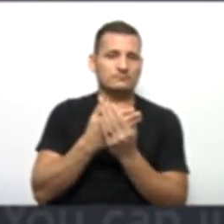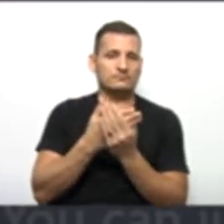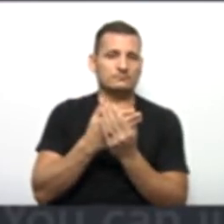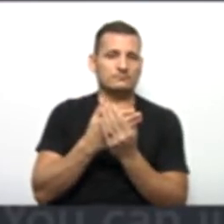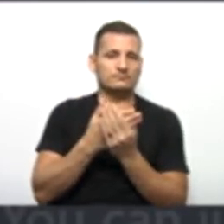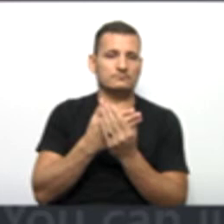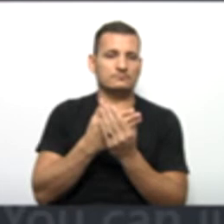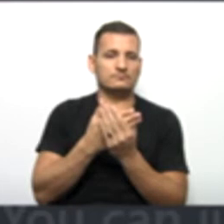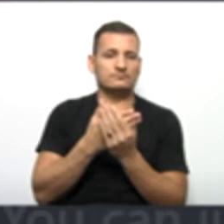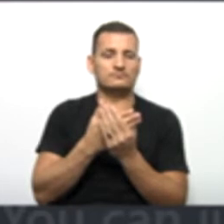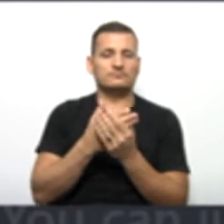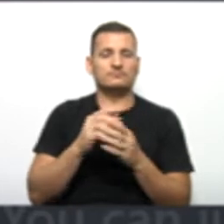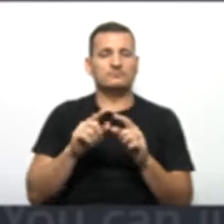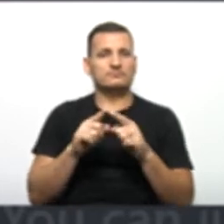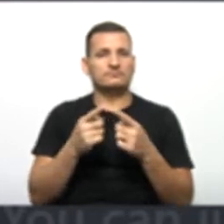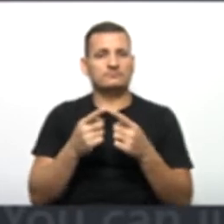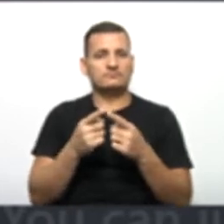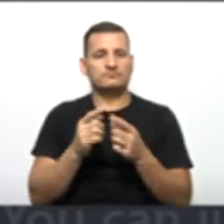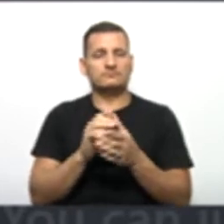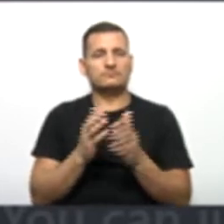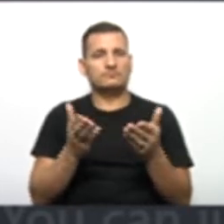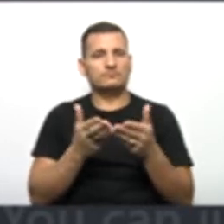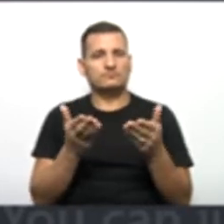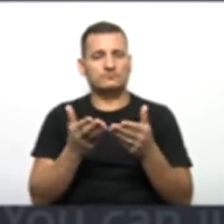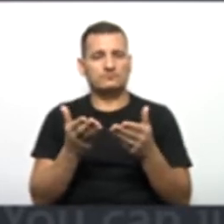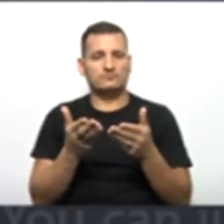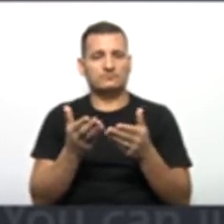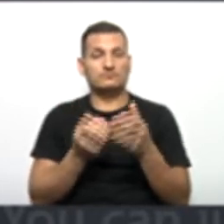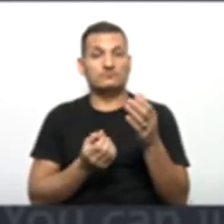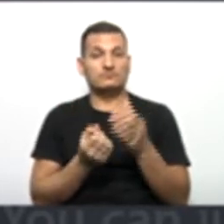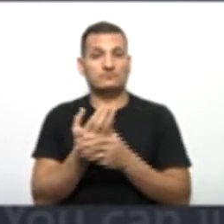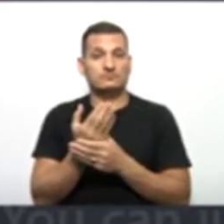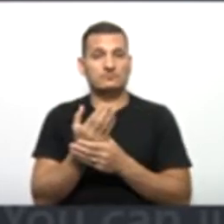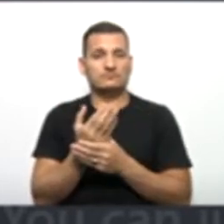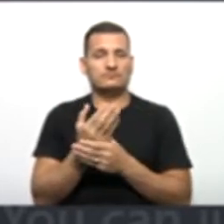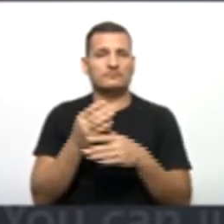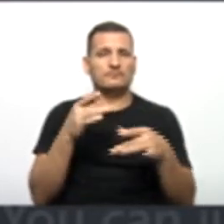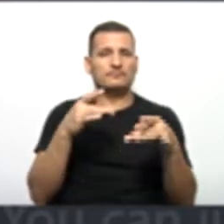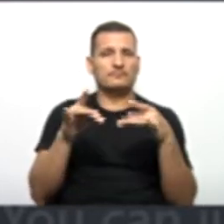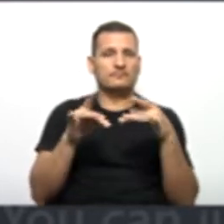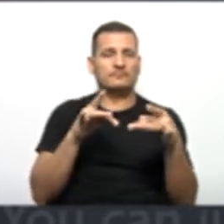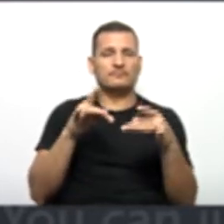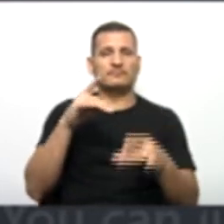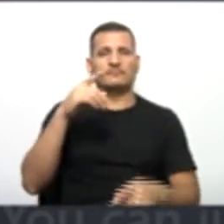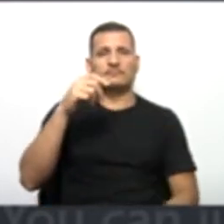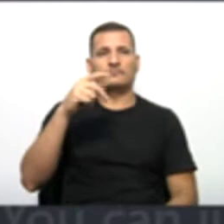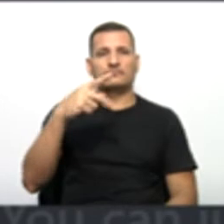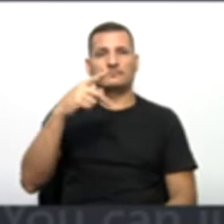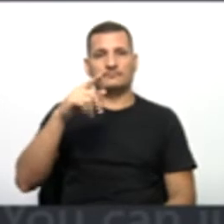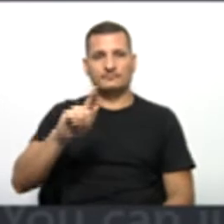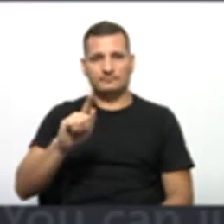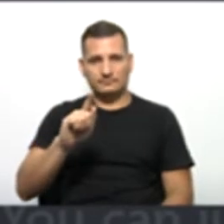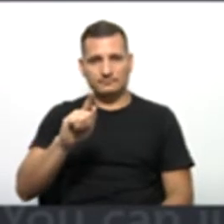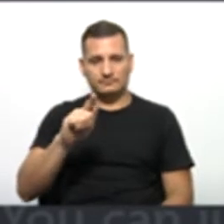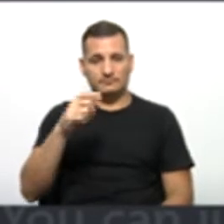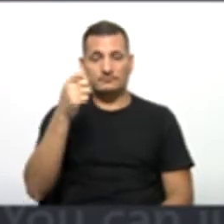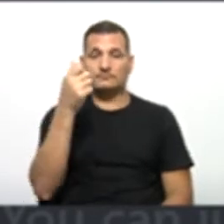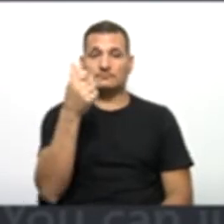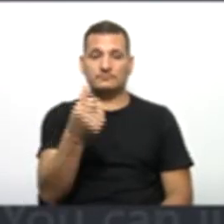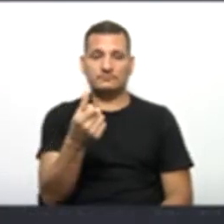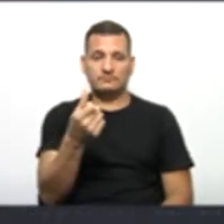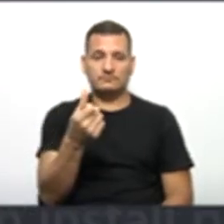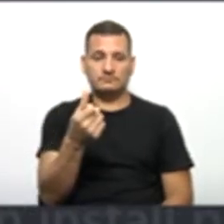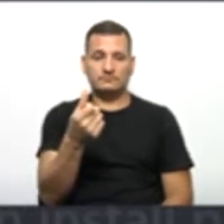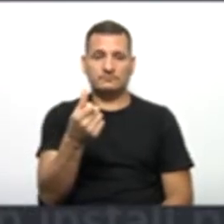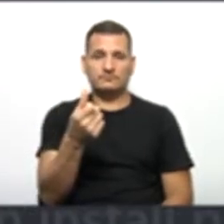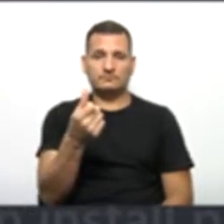porém hoje nós vamos criar seis páginas seis páginas duas delas a gente já vai ter